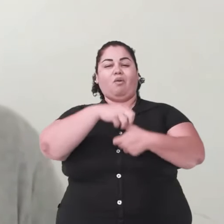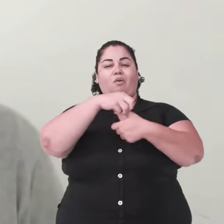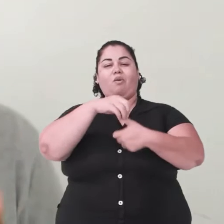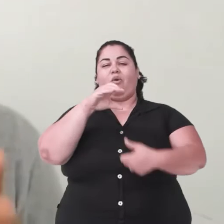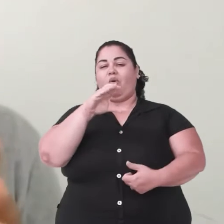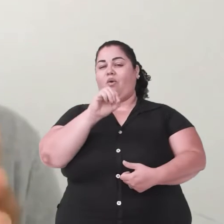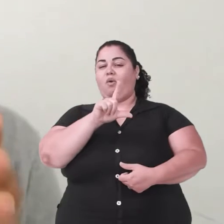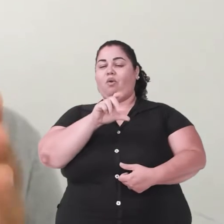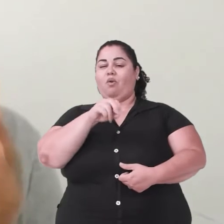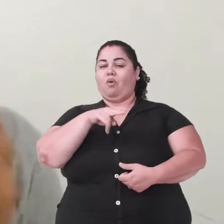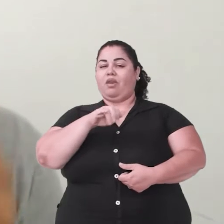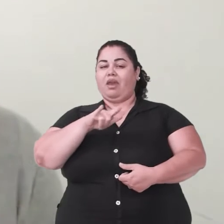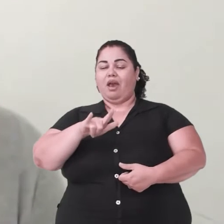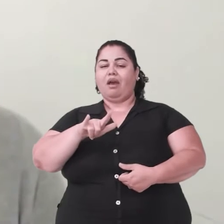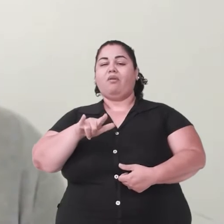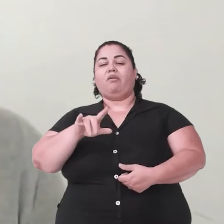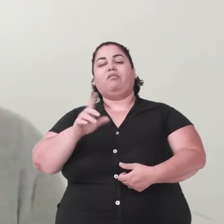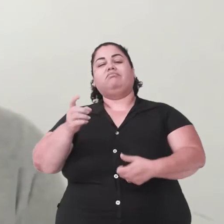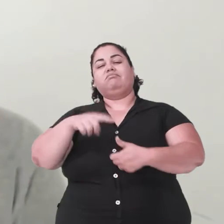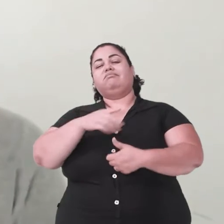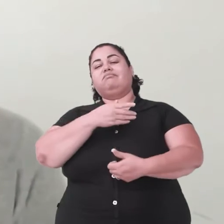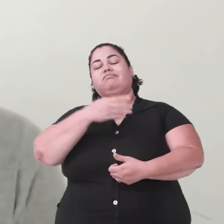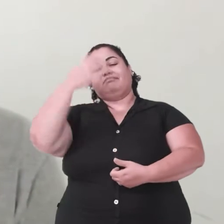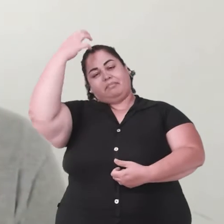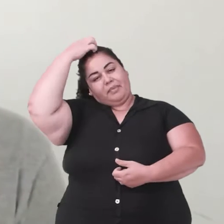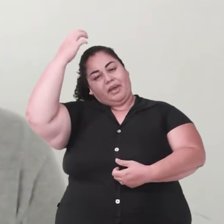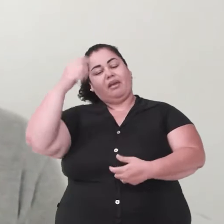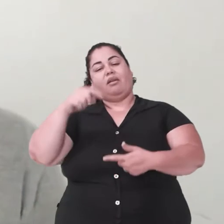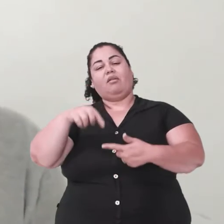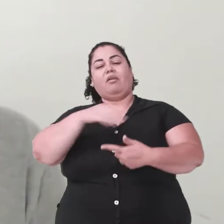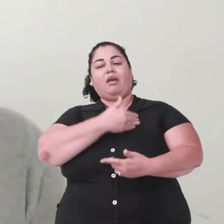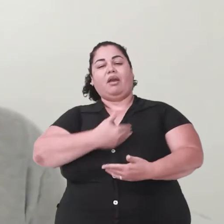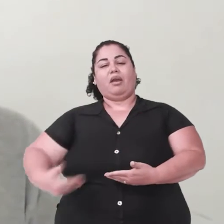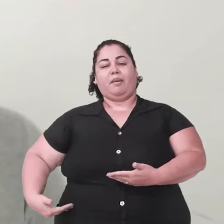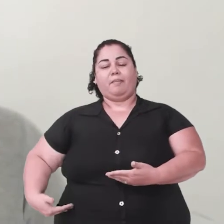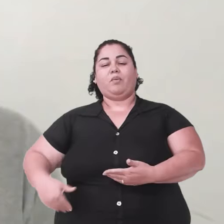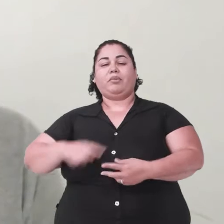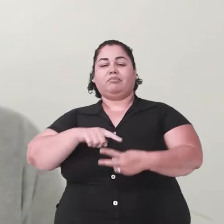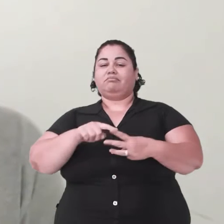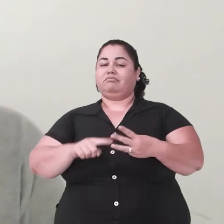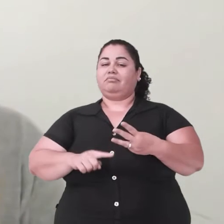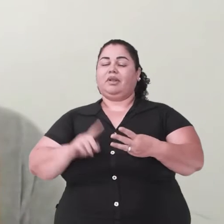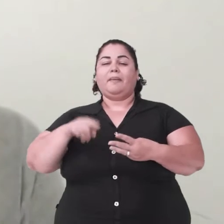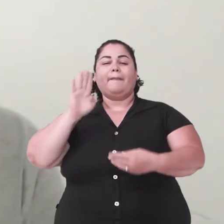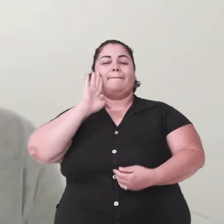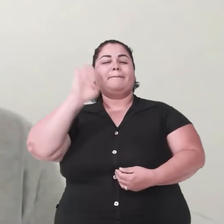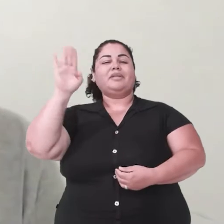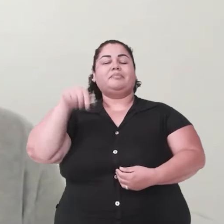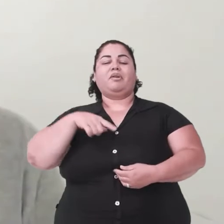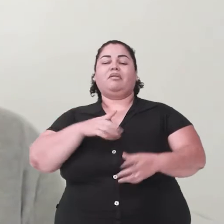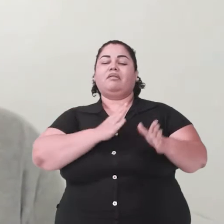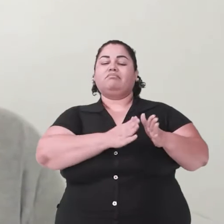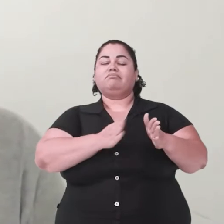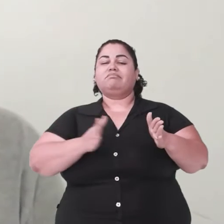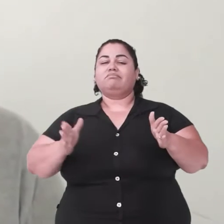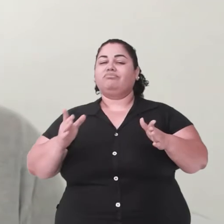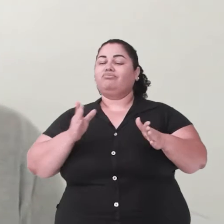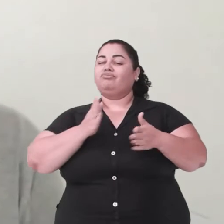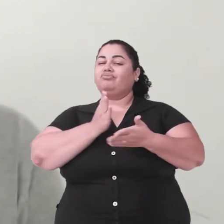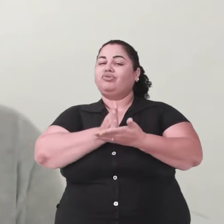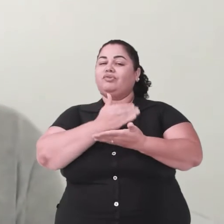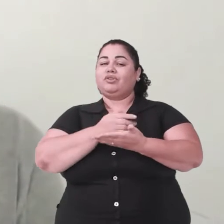colonial, o Império e a República. O que foi decisivo aí nessa